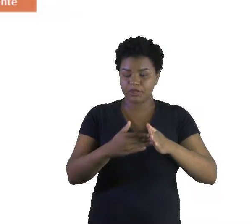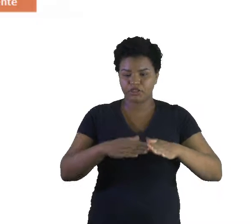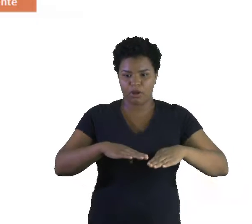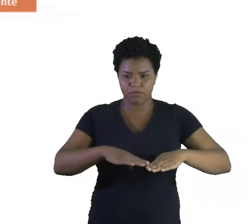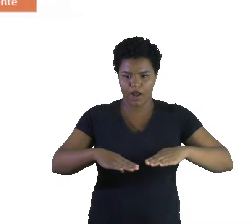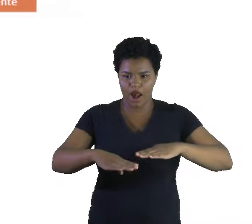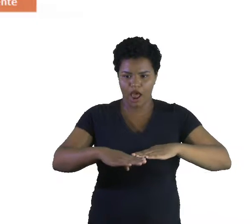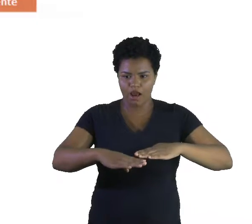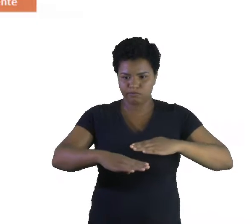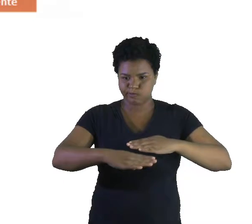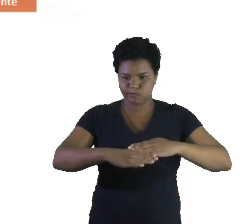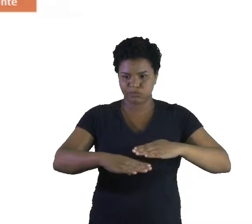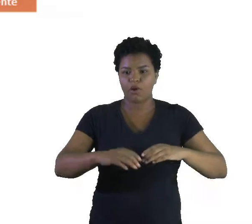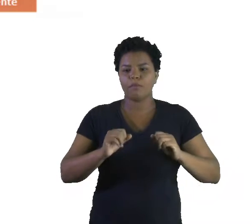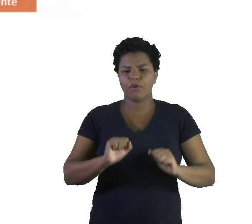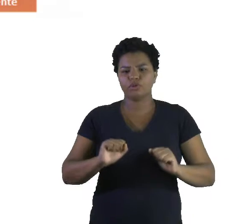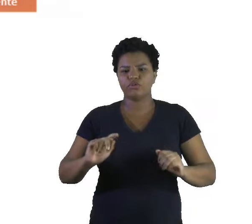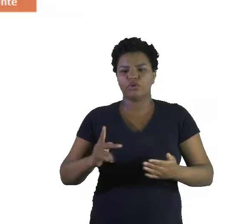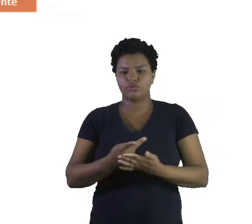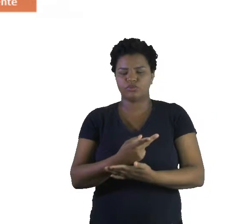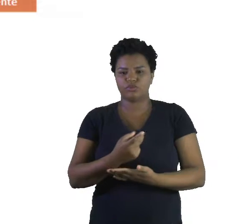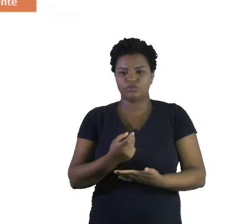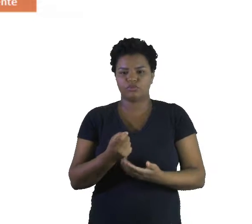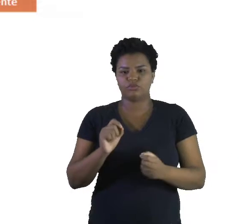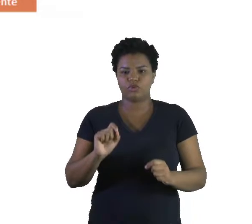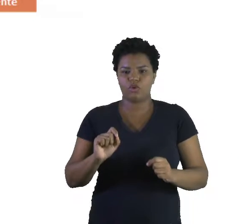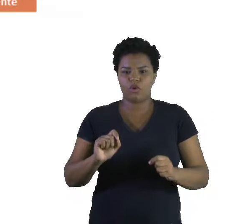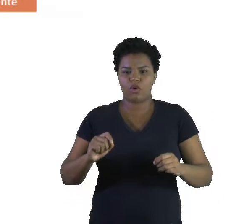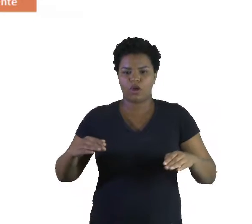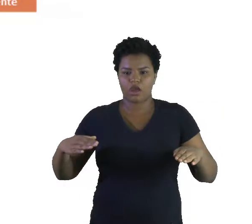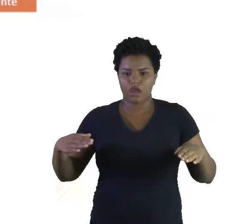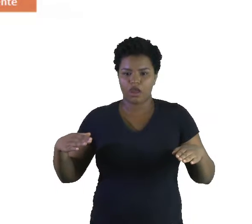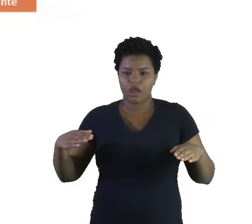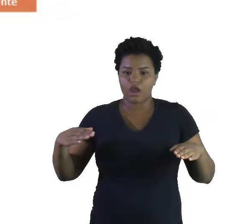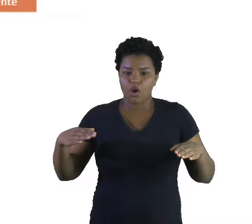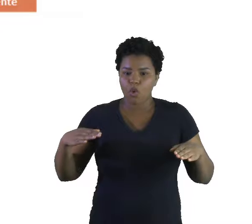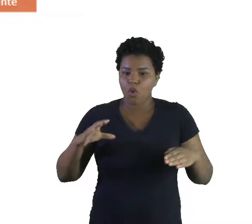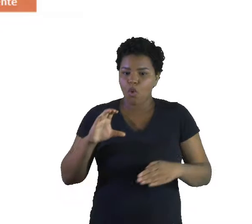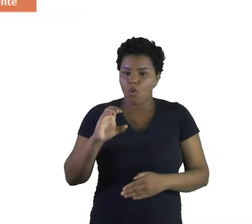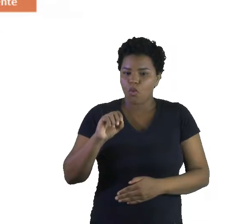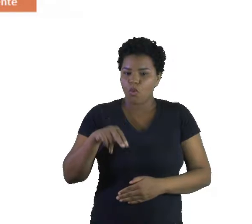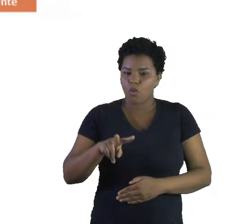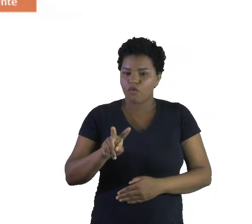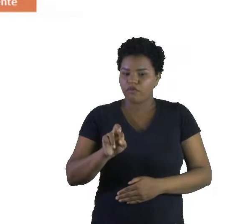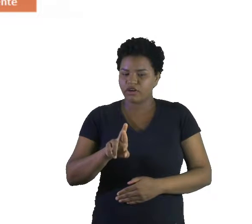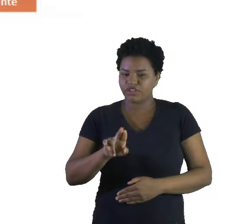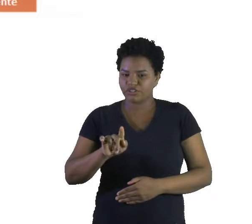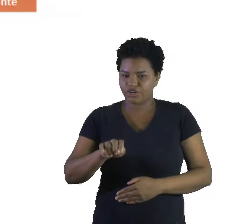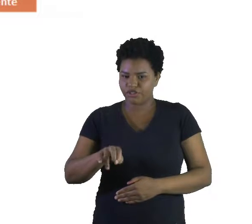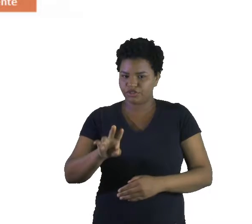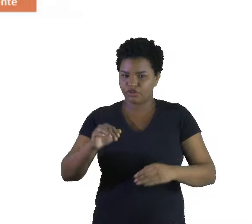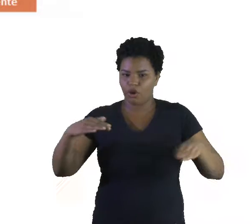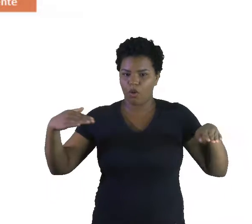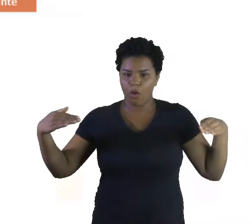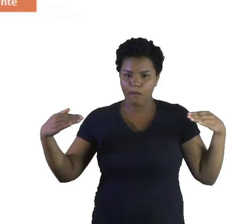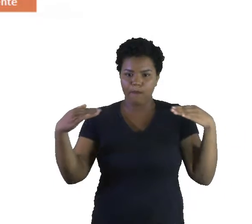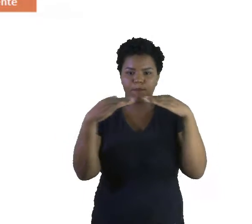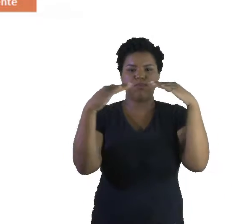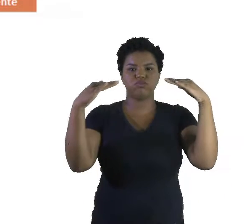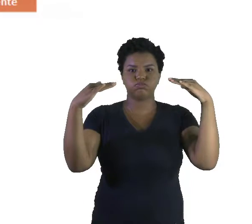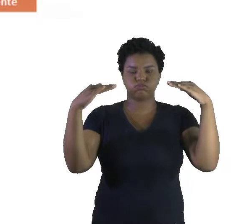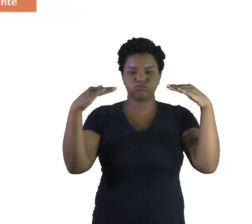Eles podem acontecer de maneira convergente, quando as placas colidem, podem